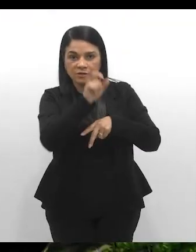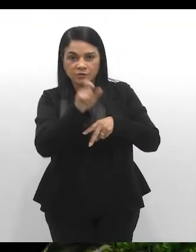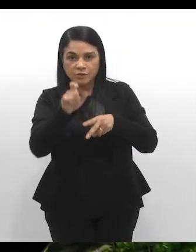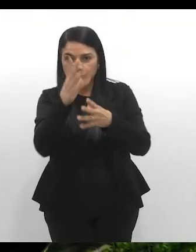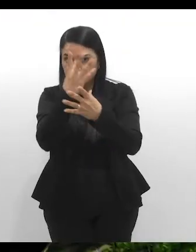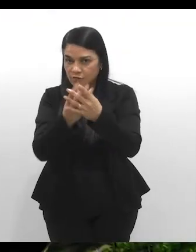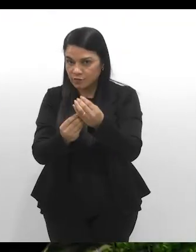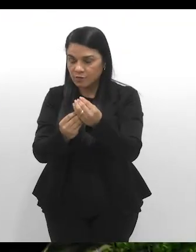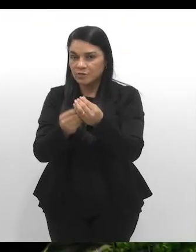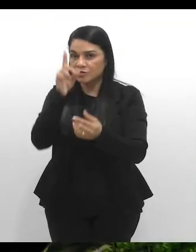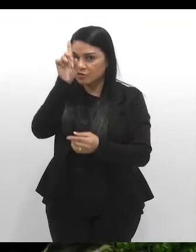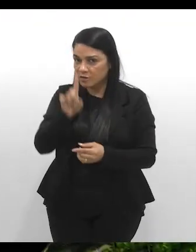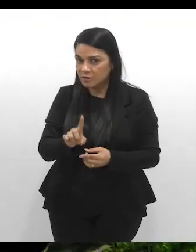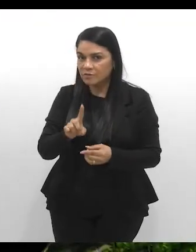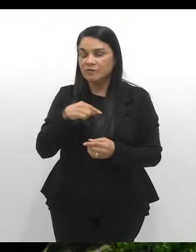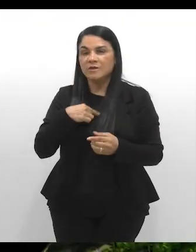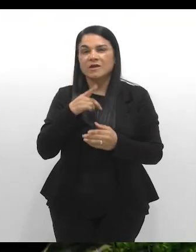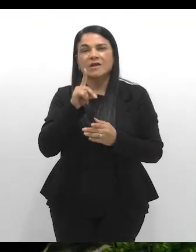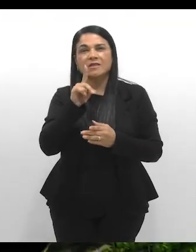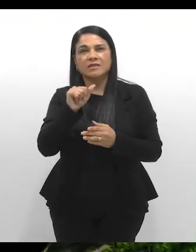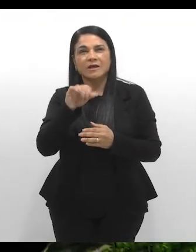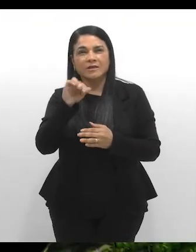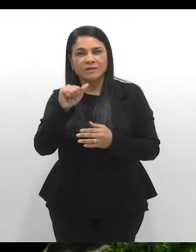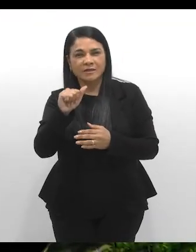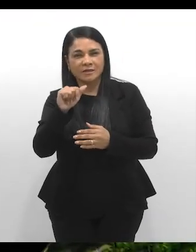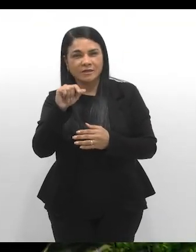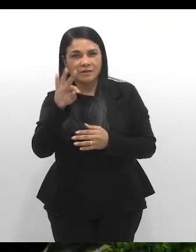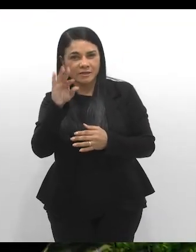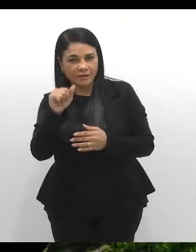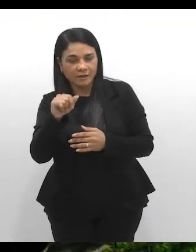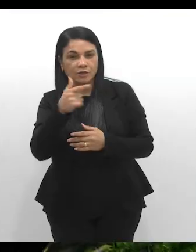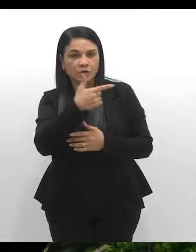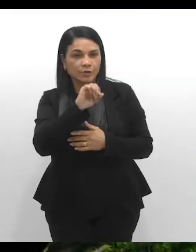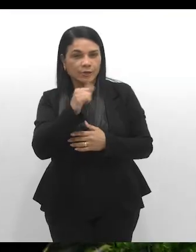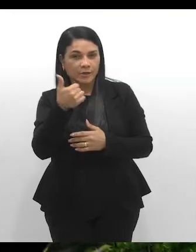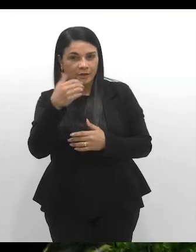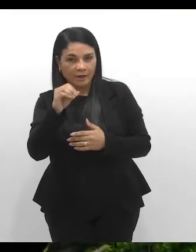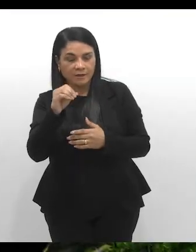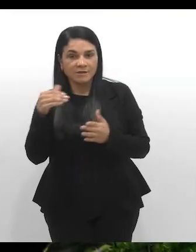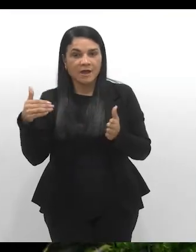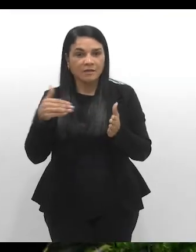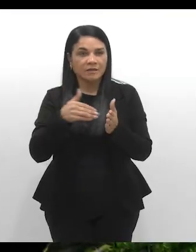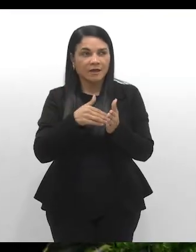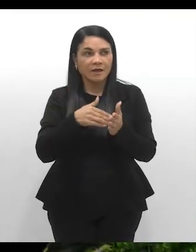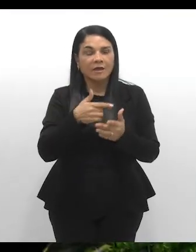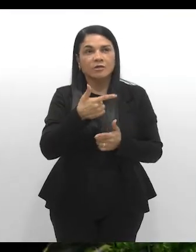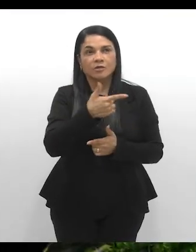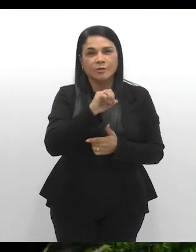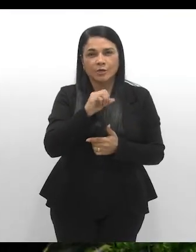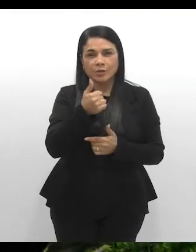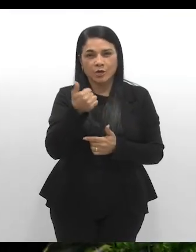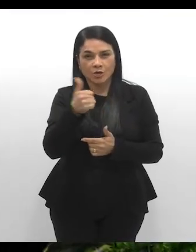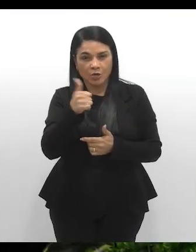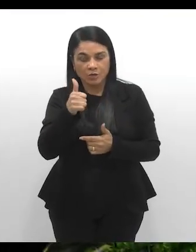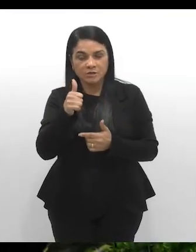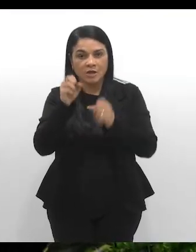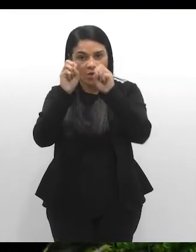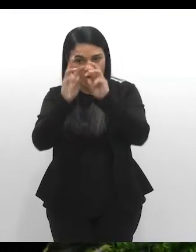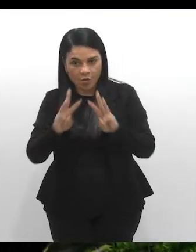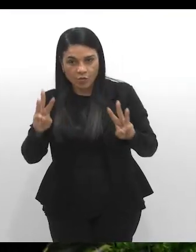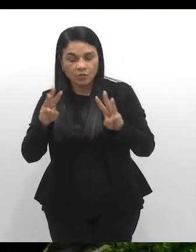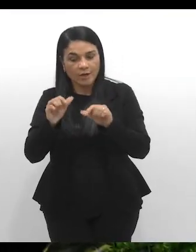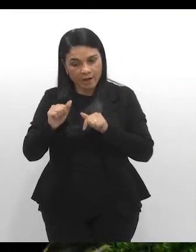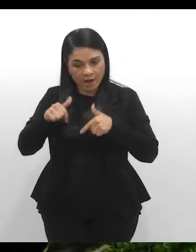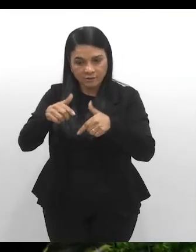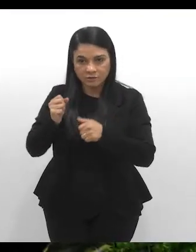forçado. Essa data foi instituída em 2010 e desde 2011 a ONU promove ações